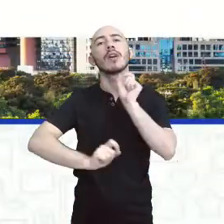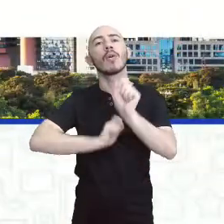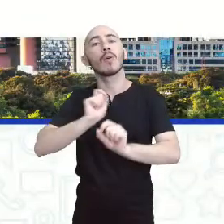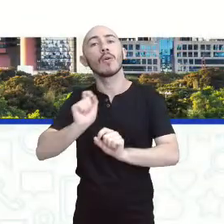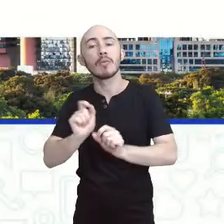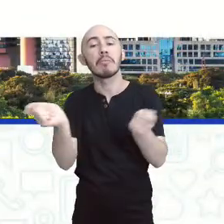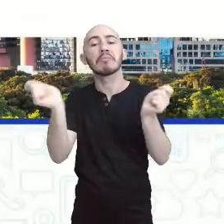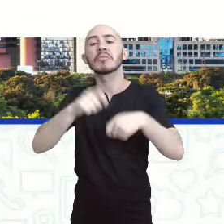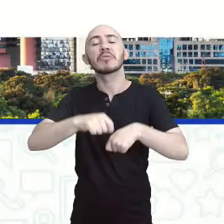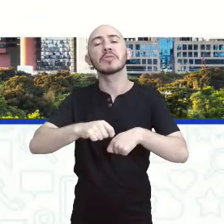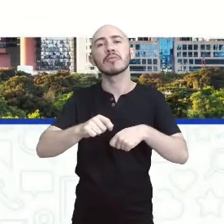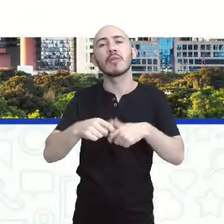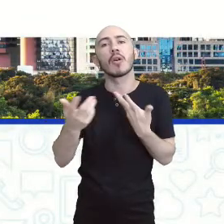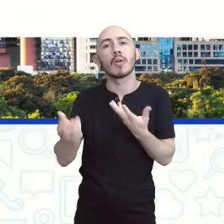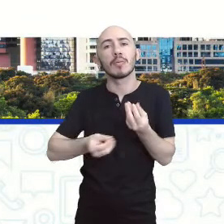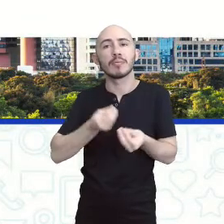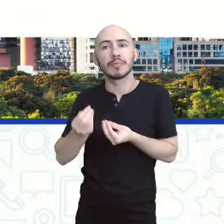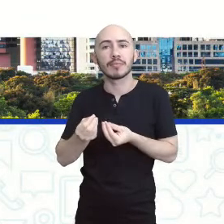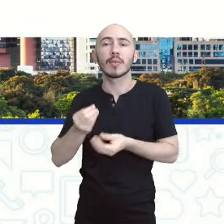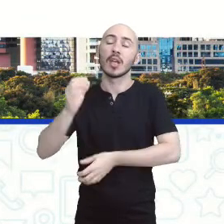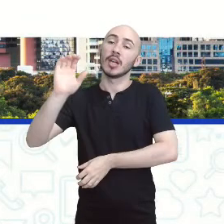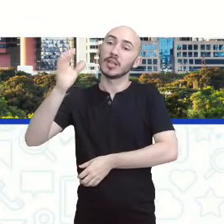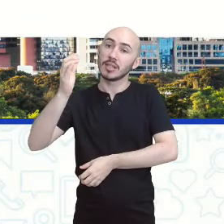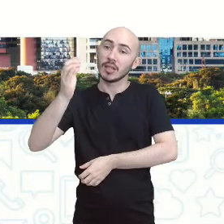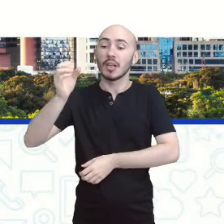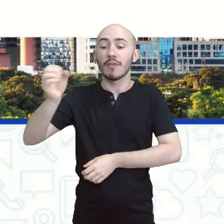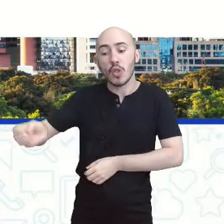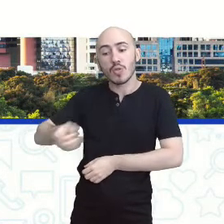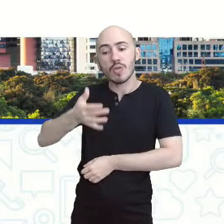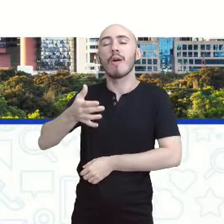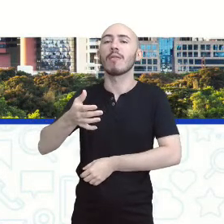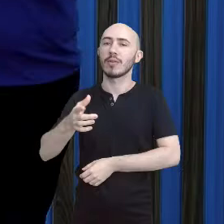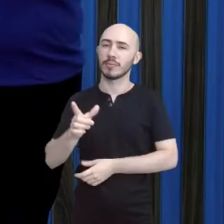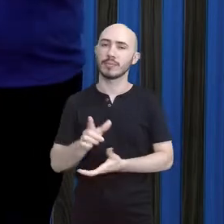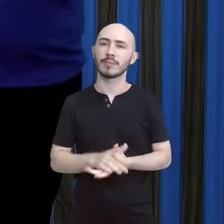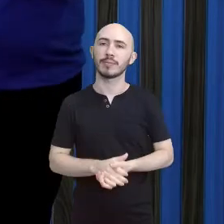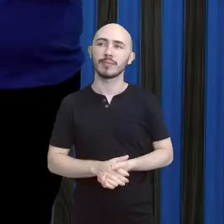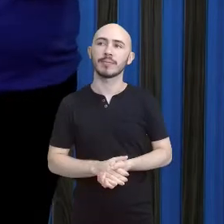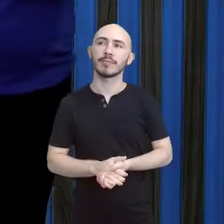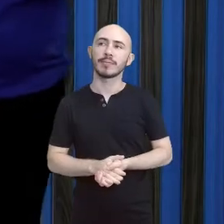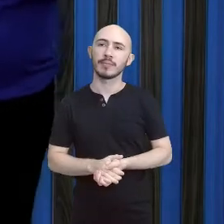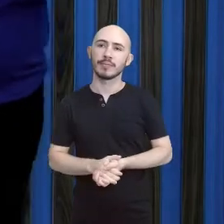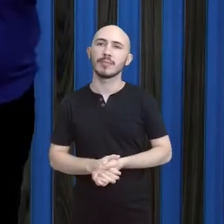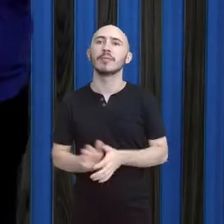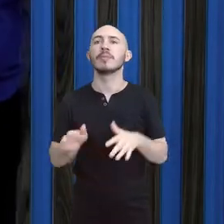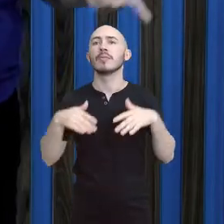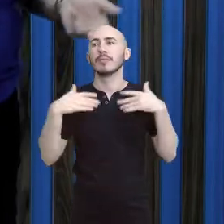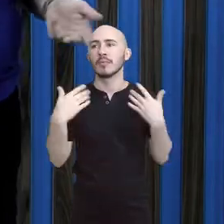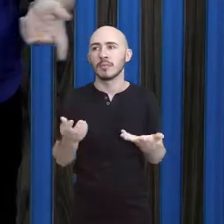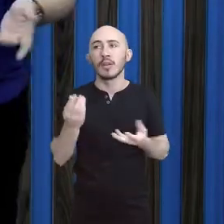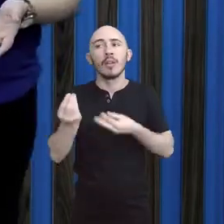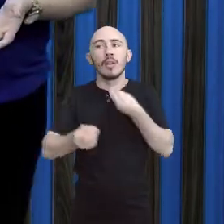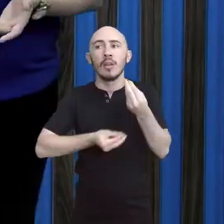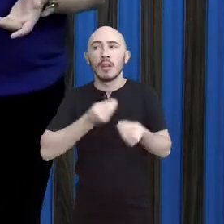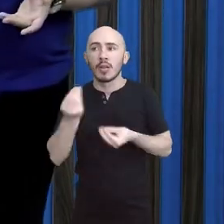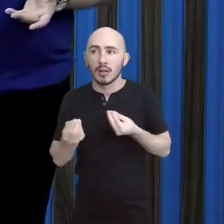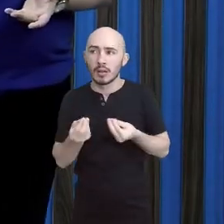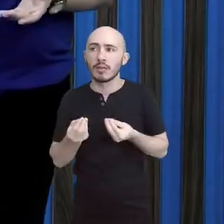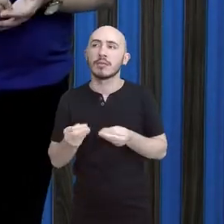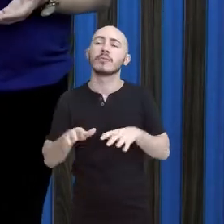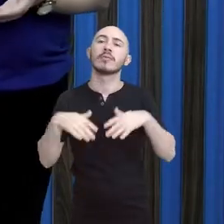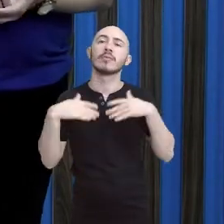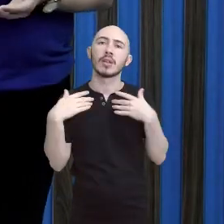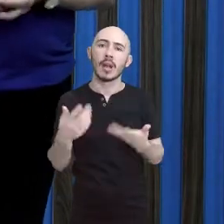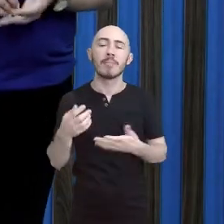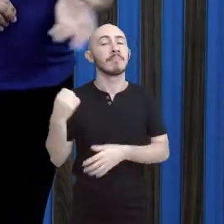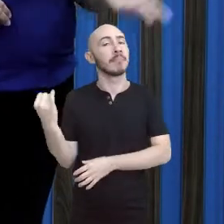soluções são essas, professora? Soluções científicas e inovadoras. Essas soluções científicas e inovadoras, elas são